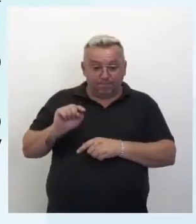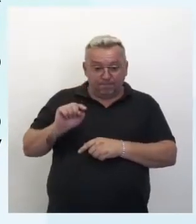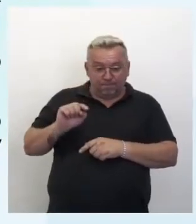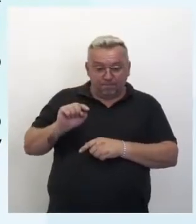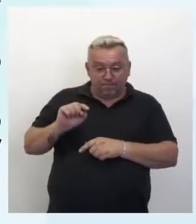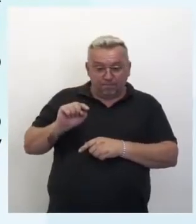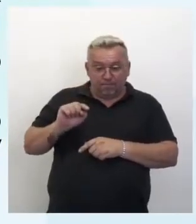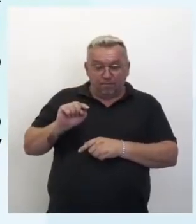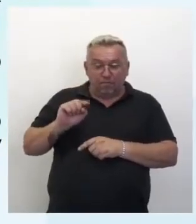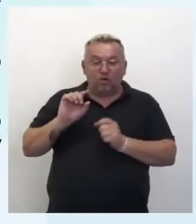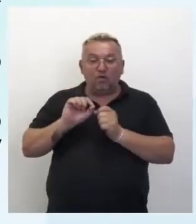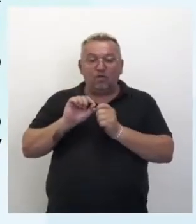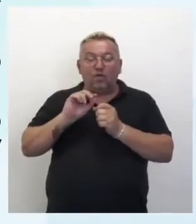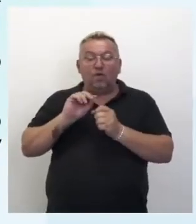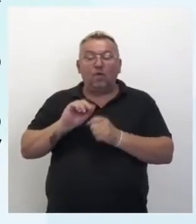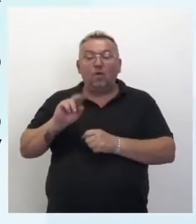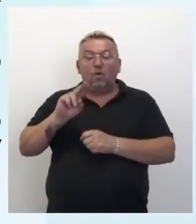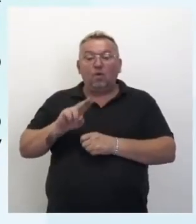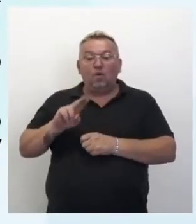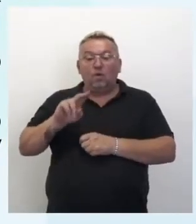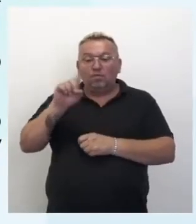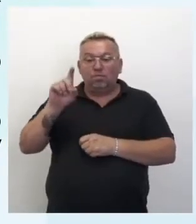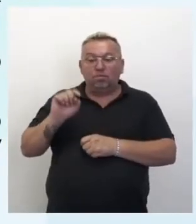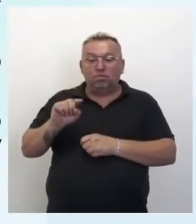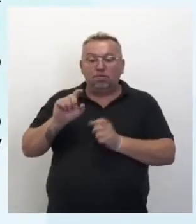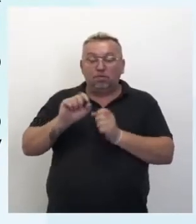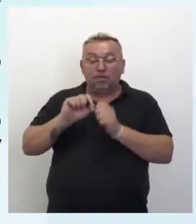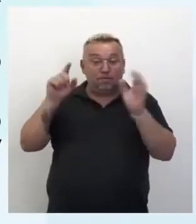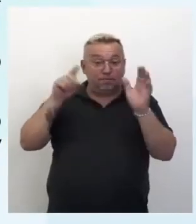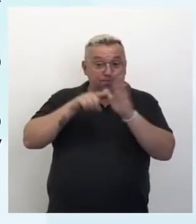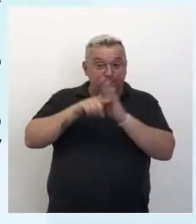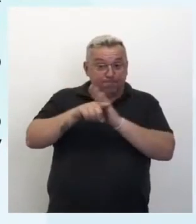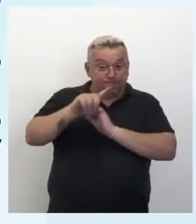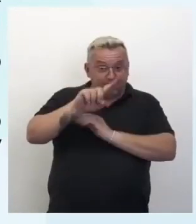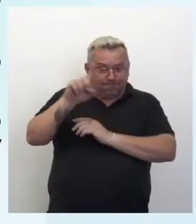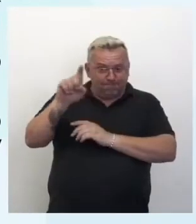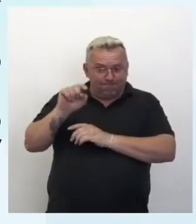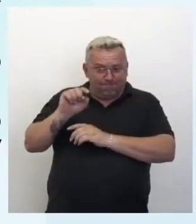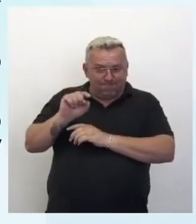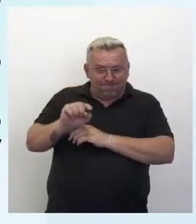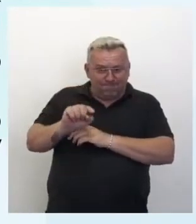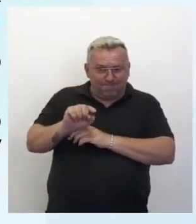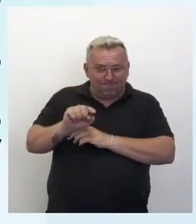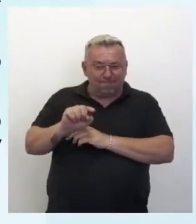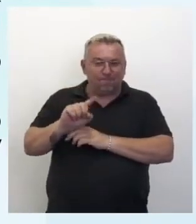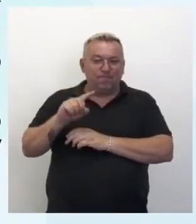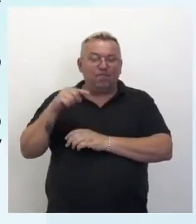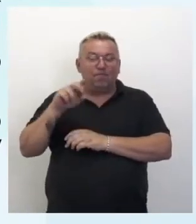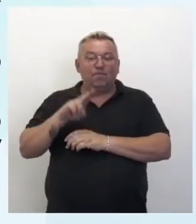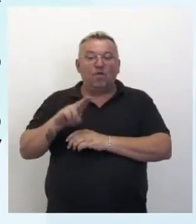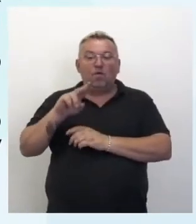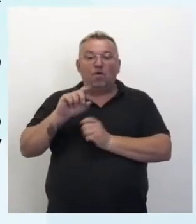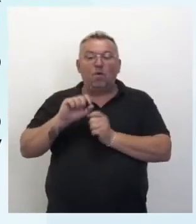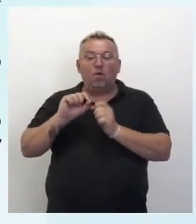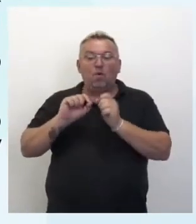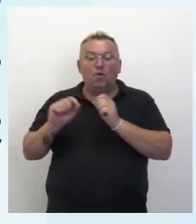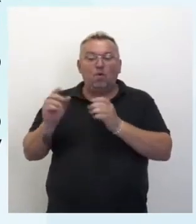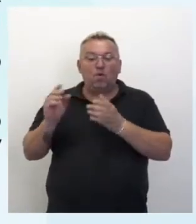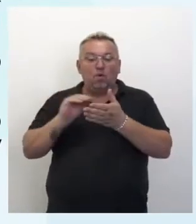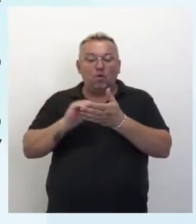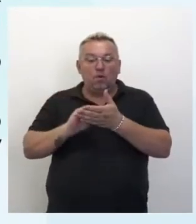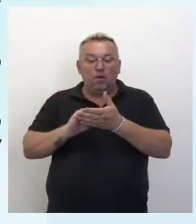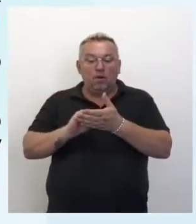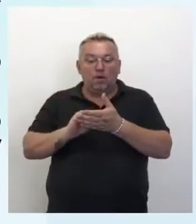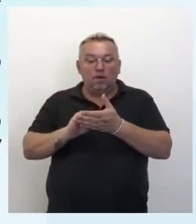só faltou usar o quê? Interrogative. Então, para fazer pergunta, a gente vai fazer o quê? A gente vai colocar o